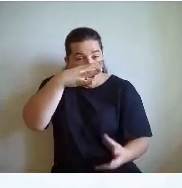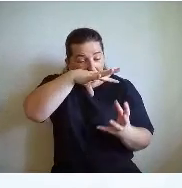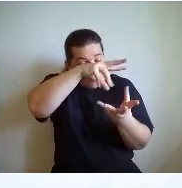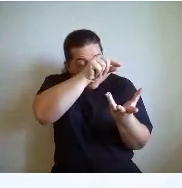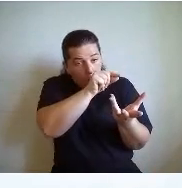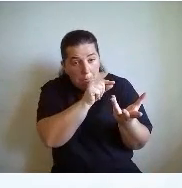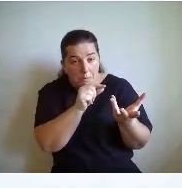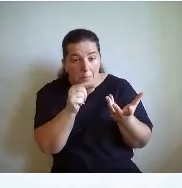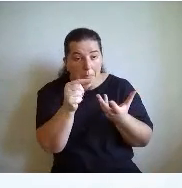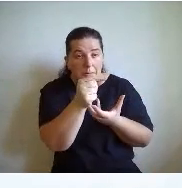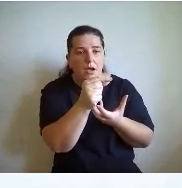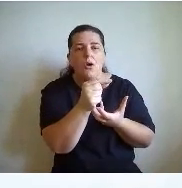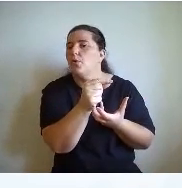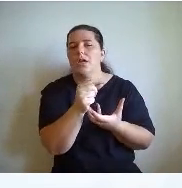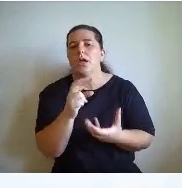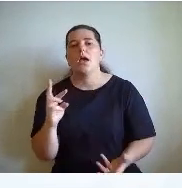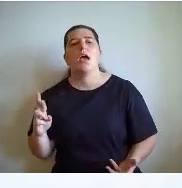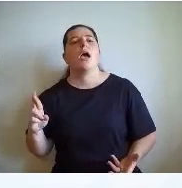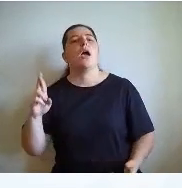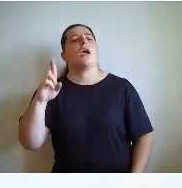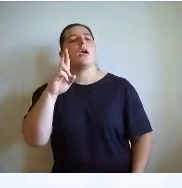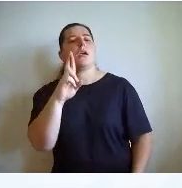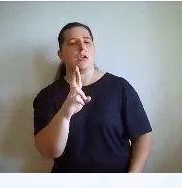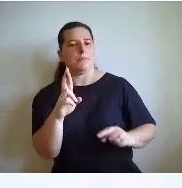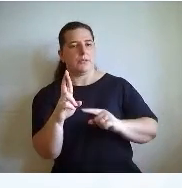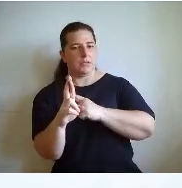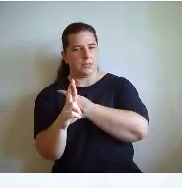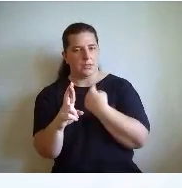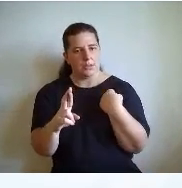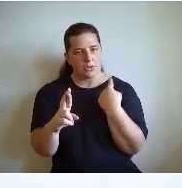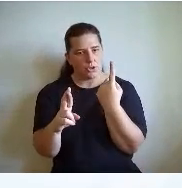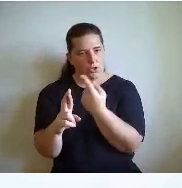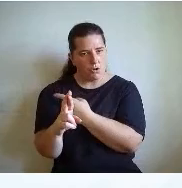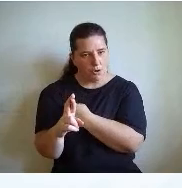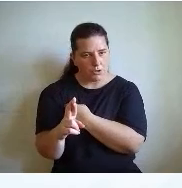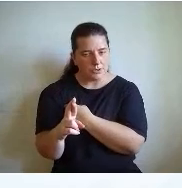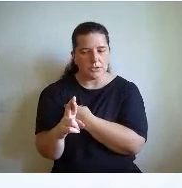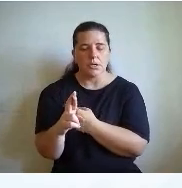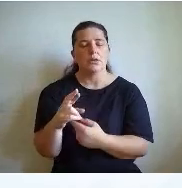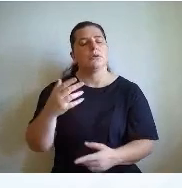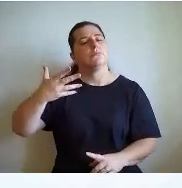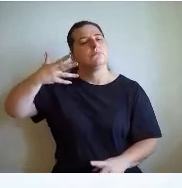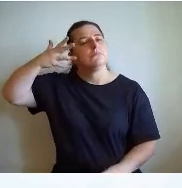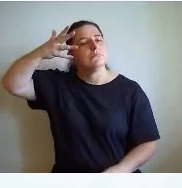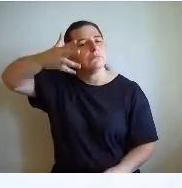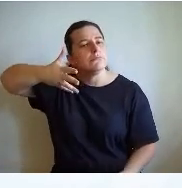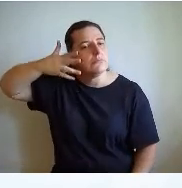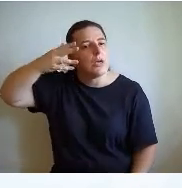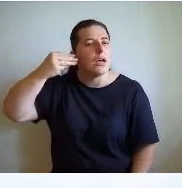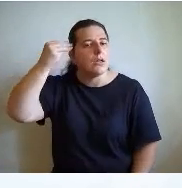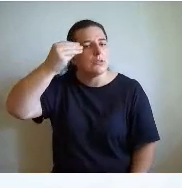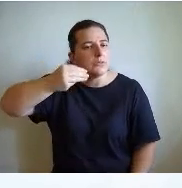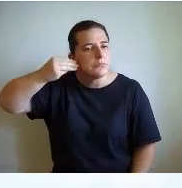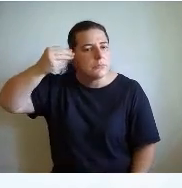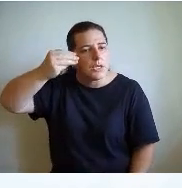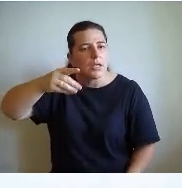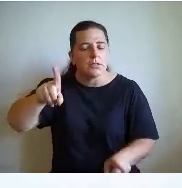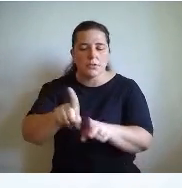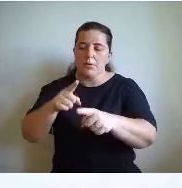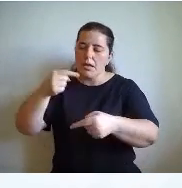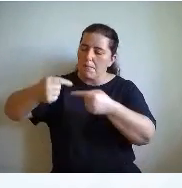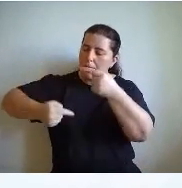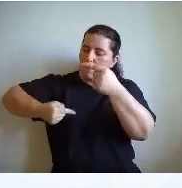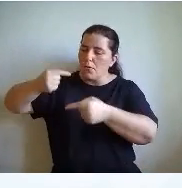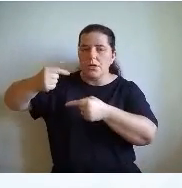representando, trocando experiências, falando das experiências aqui de ações, de políticas públicas, e